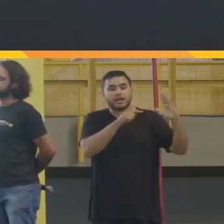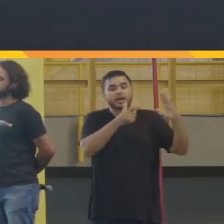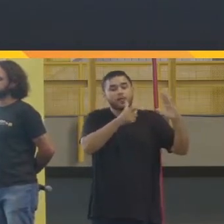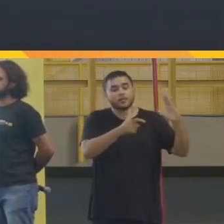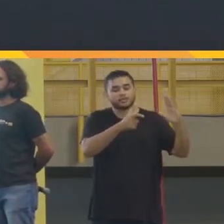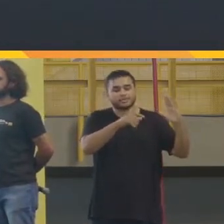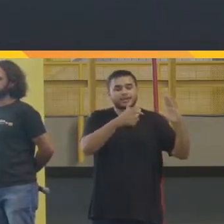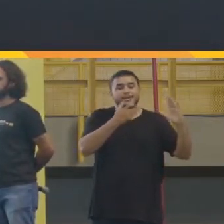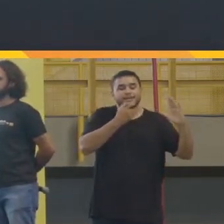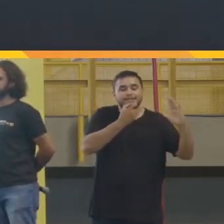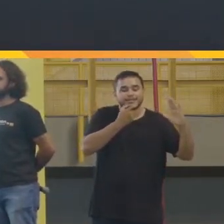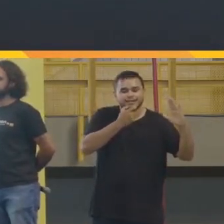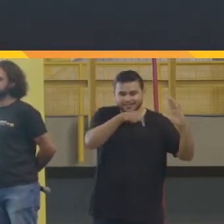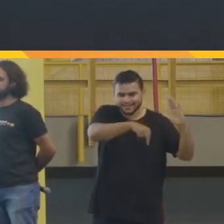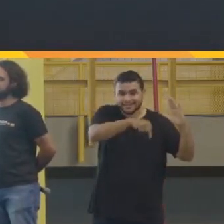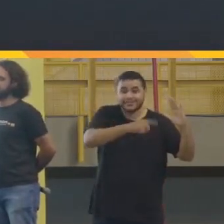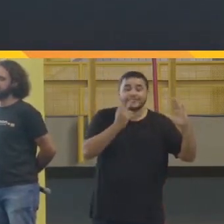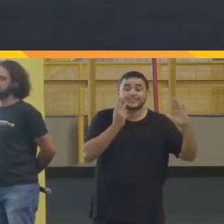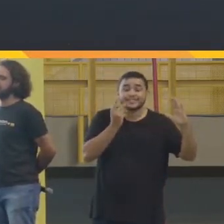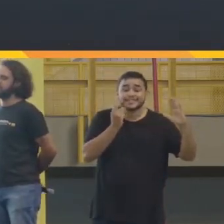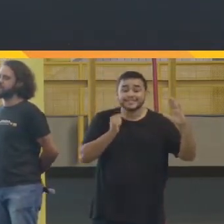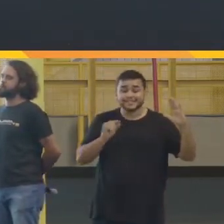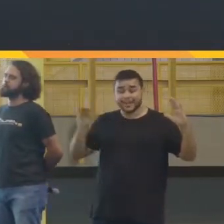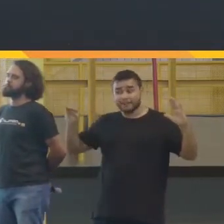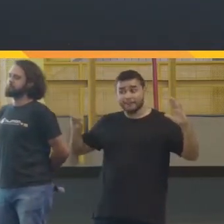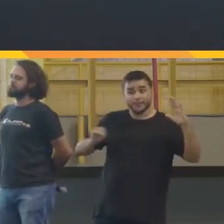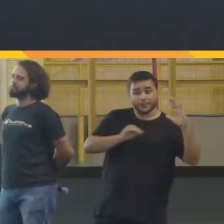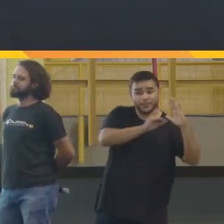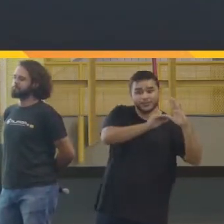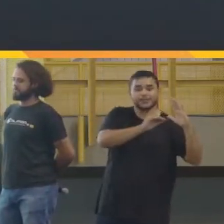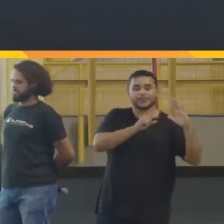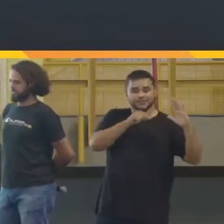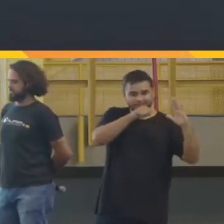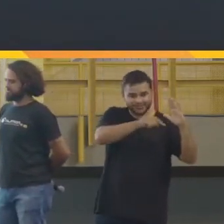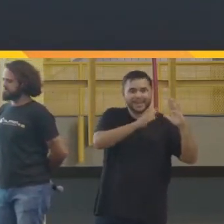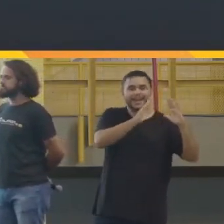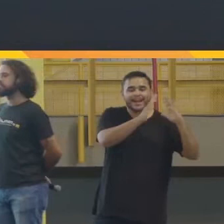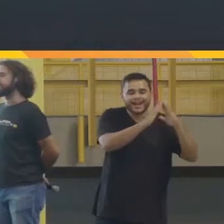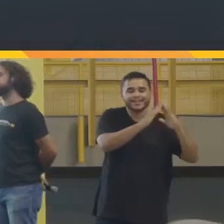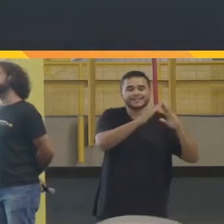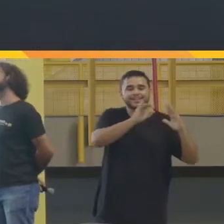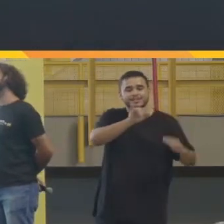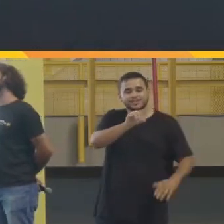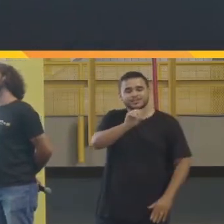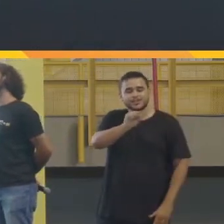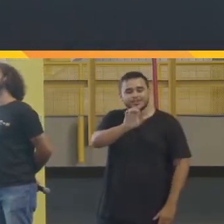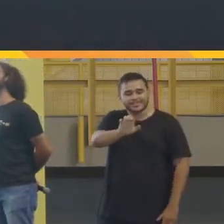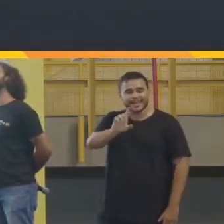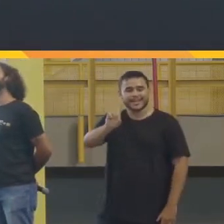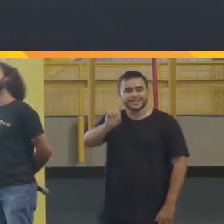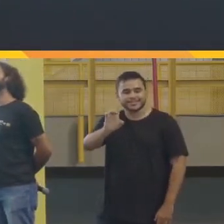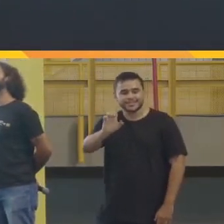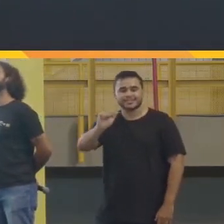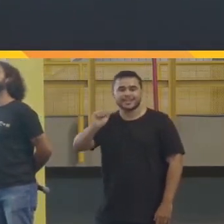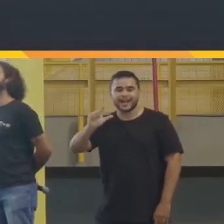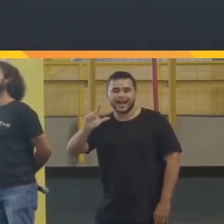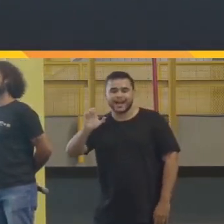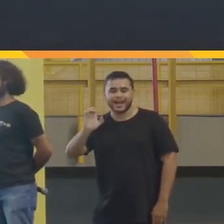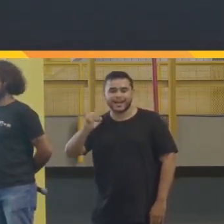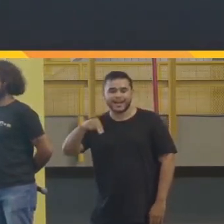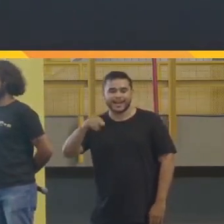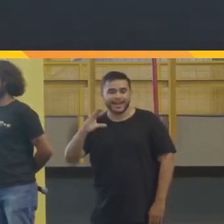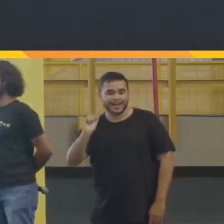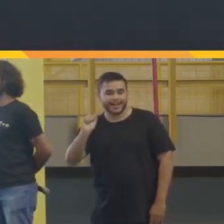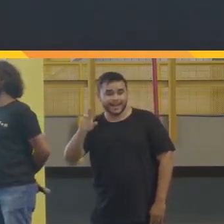Agora, vamos fazer o que é direitinho. Depois ele oficializa a relação. Mas quando ele teve o